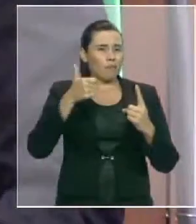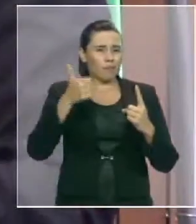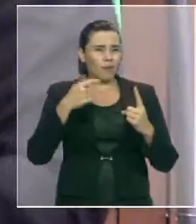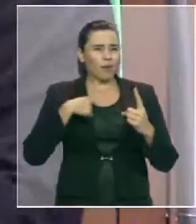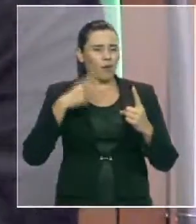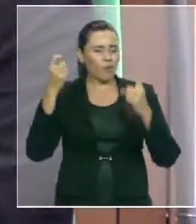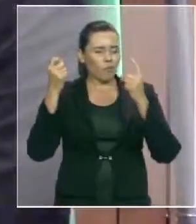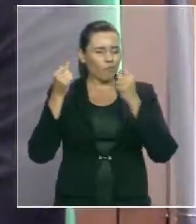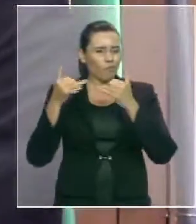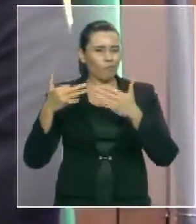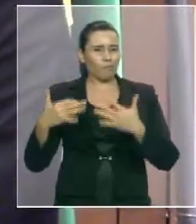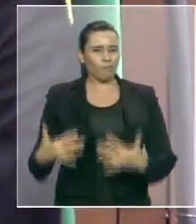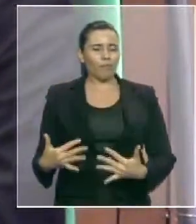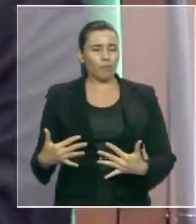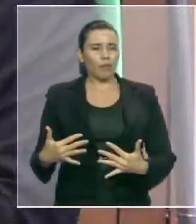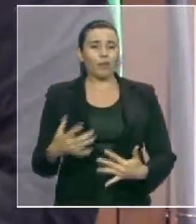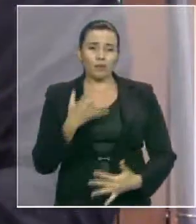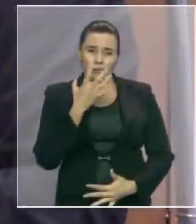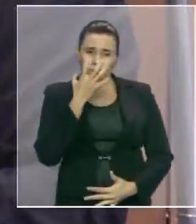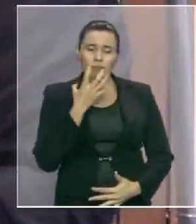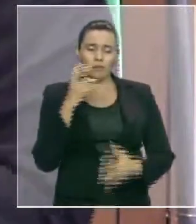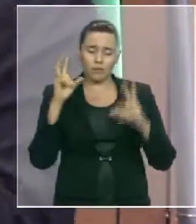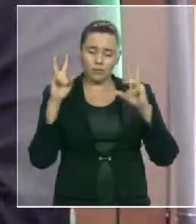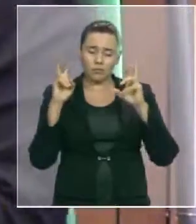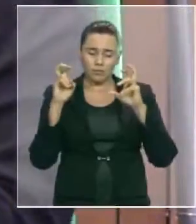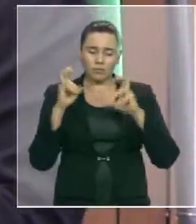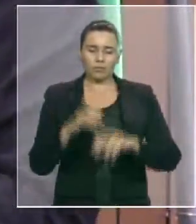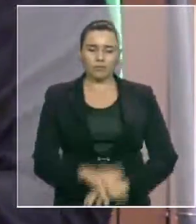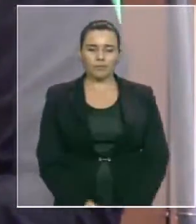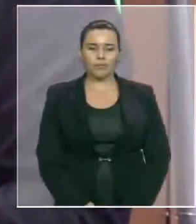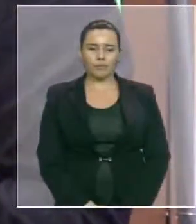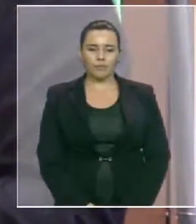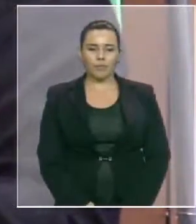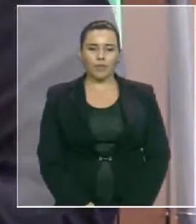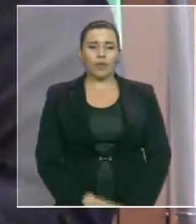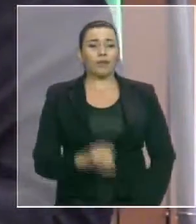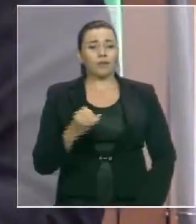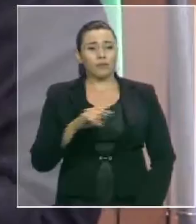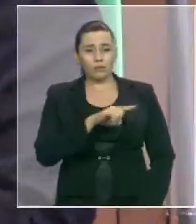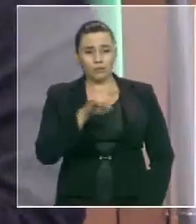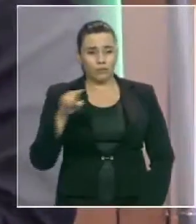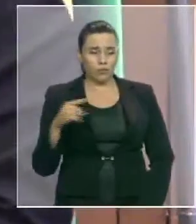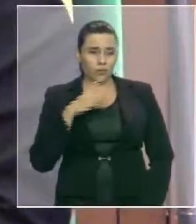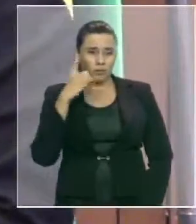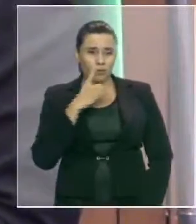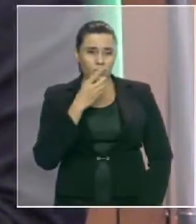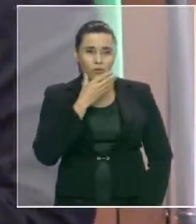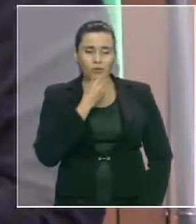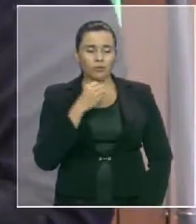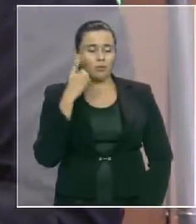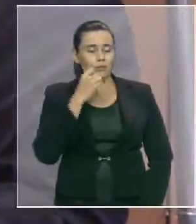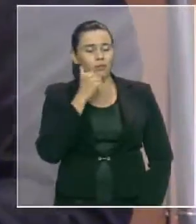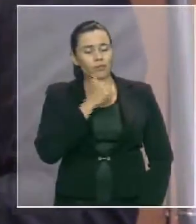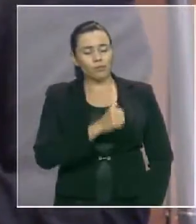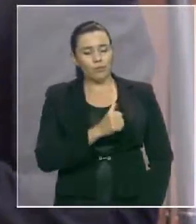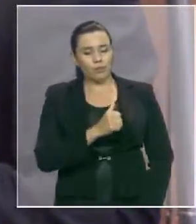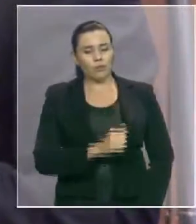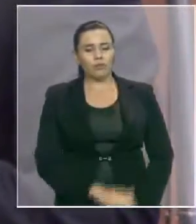grave e que, se os senhores e as senhoras deputados e deputadas